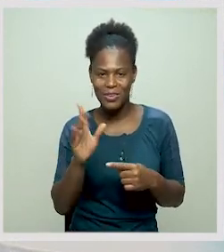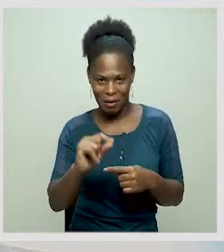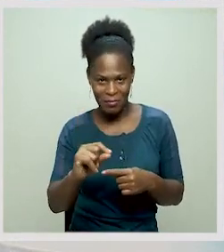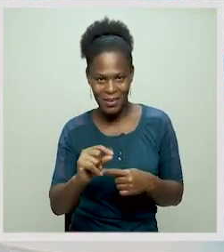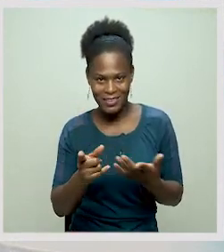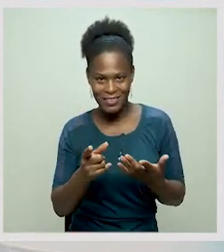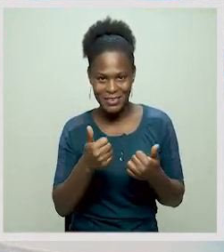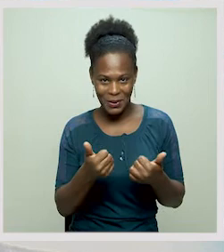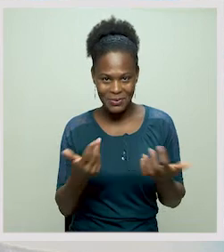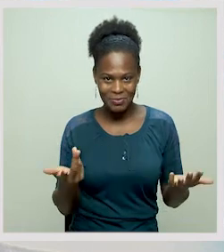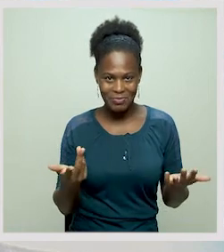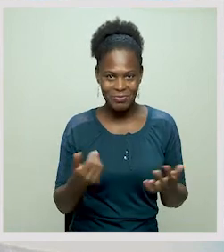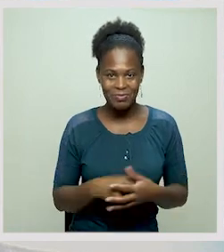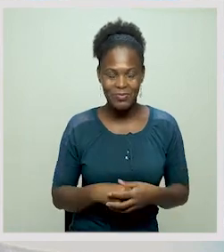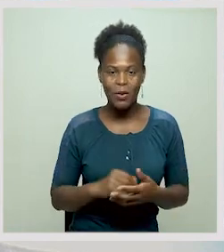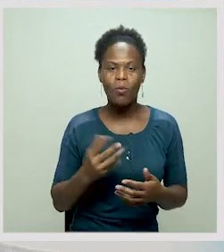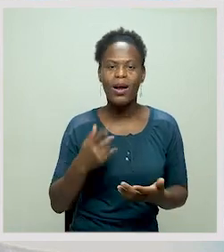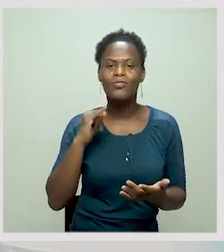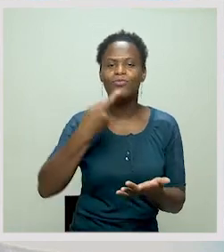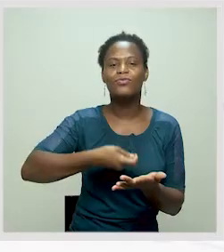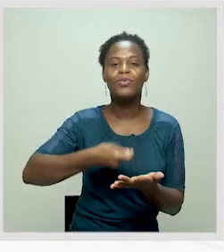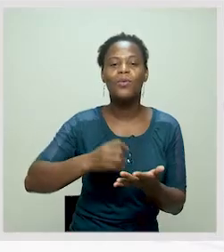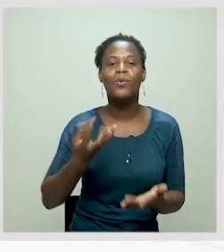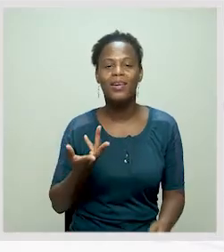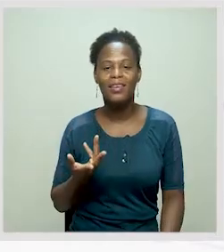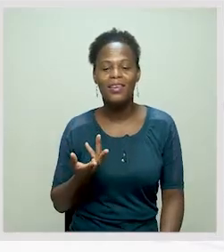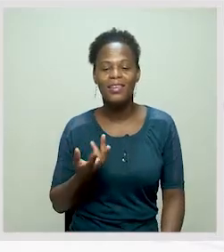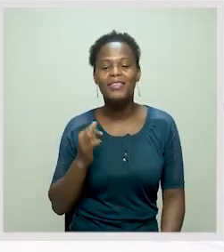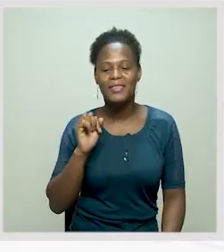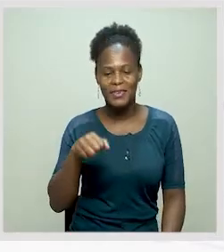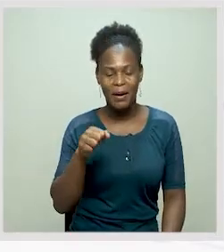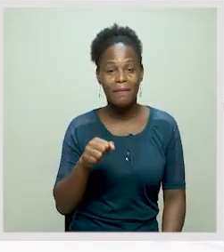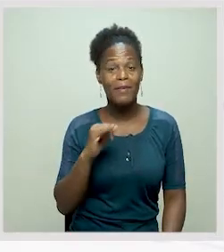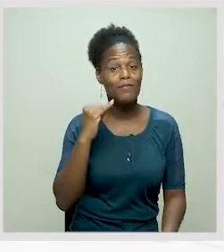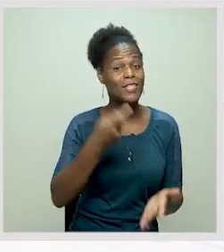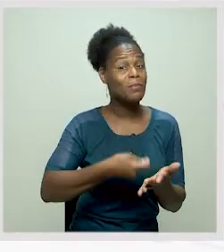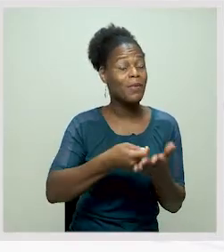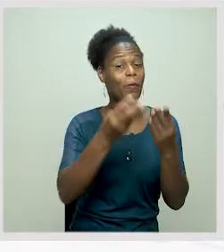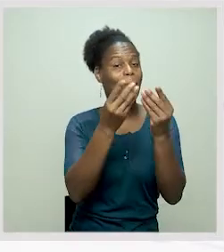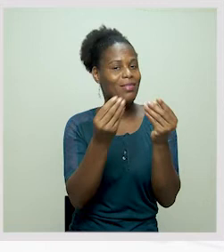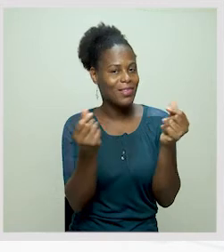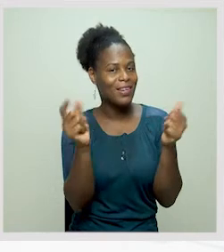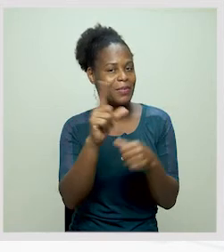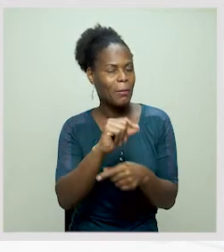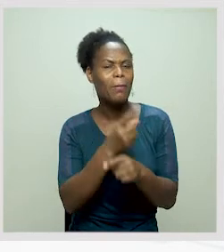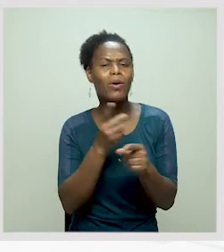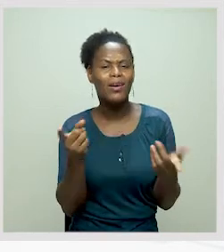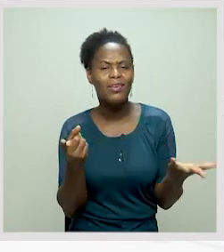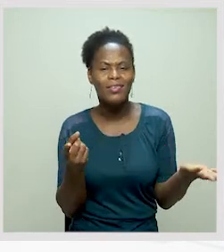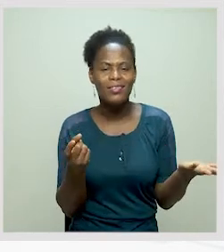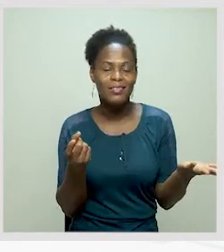também, certo? Qual é o investimento? É o investimento material. Por